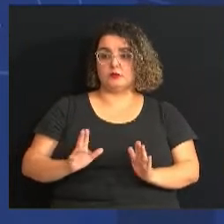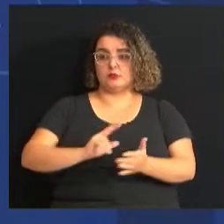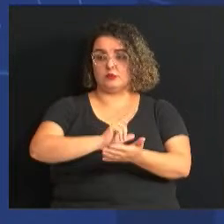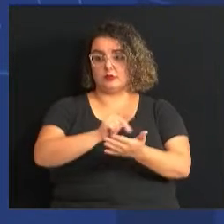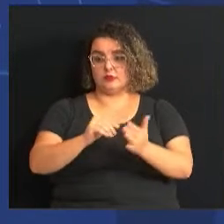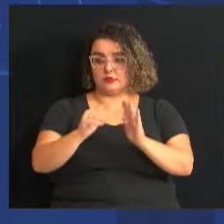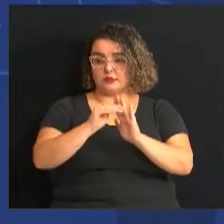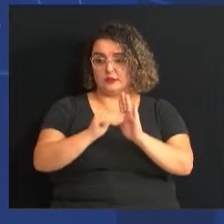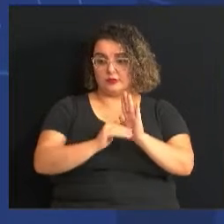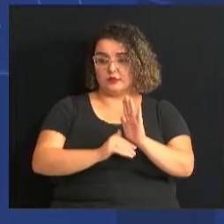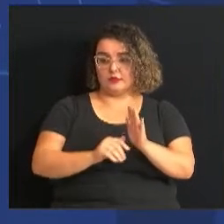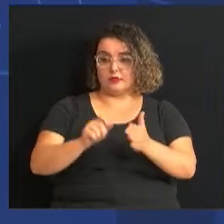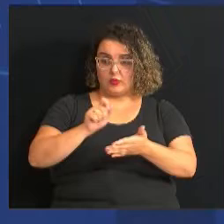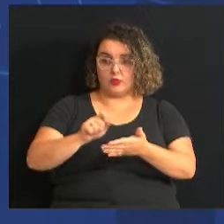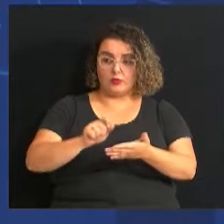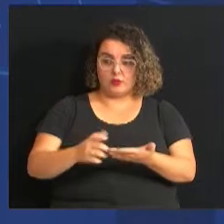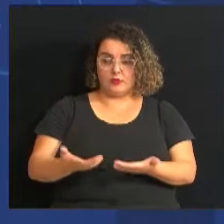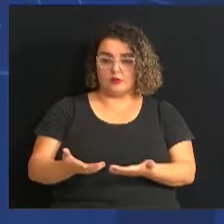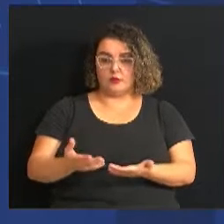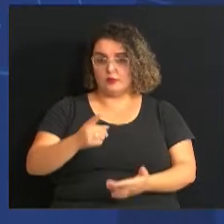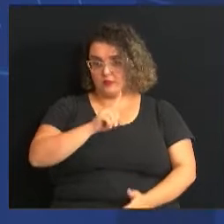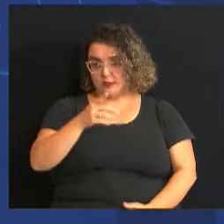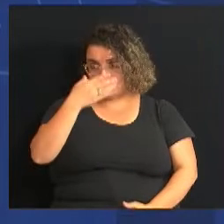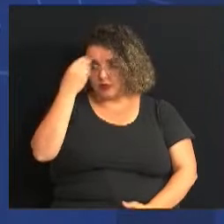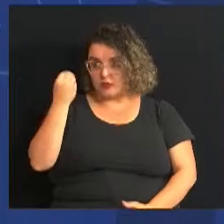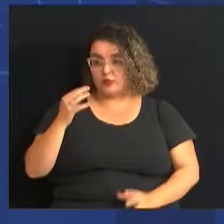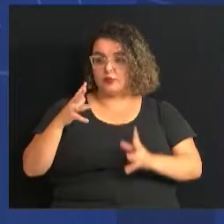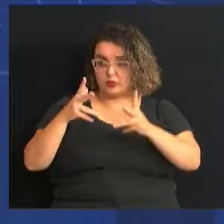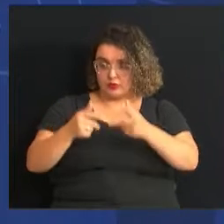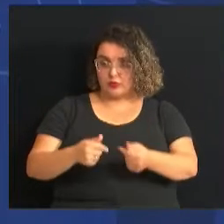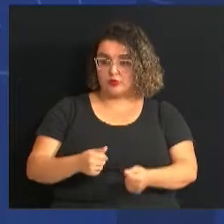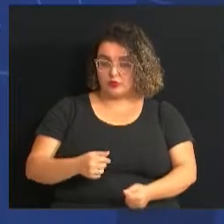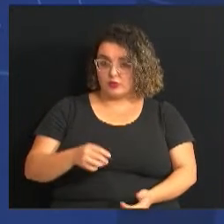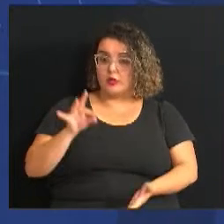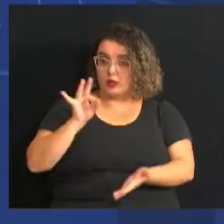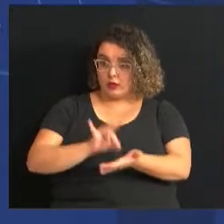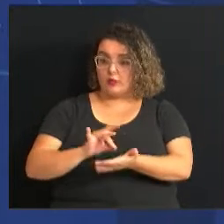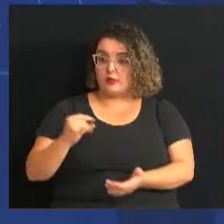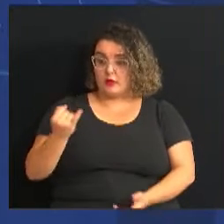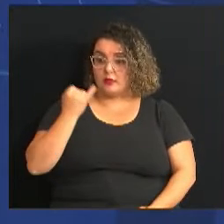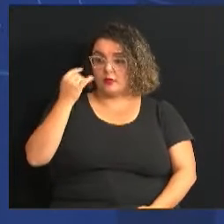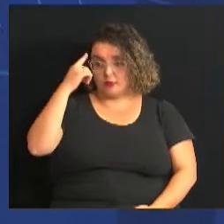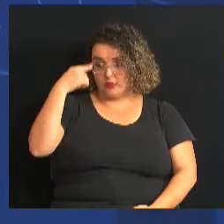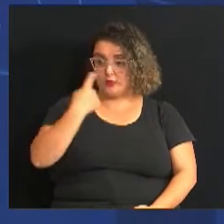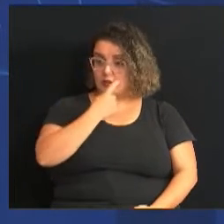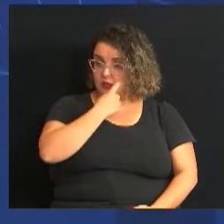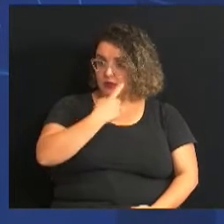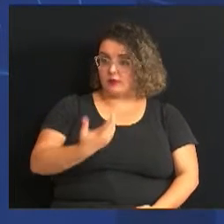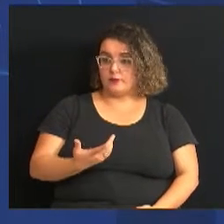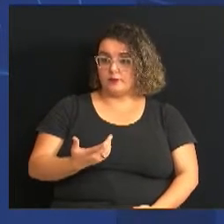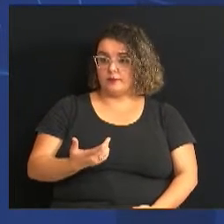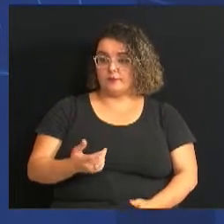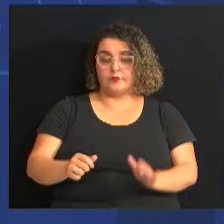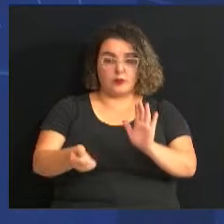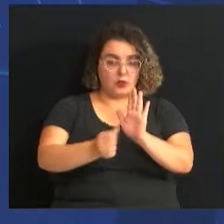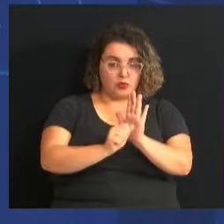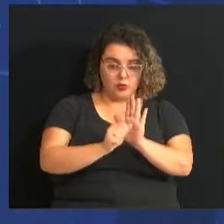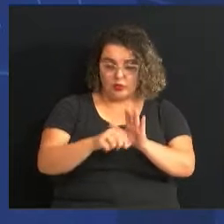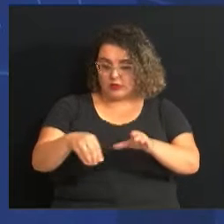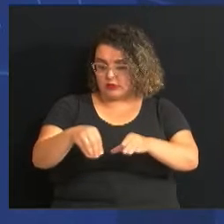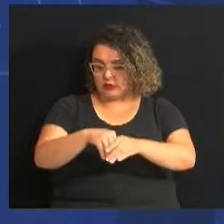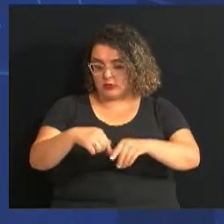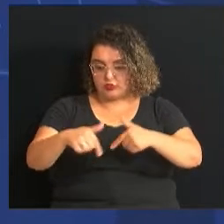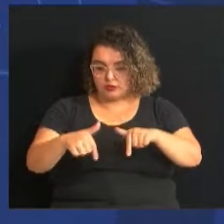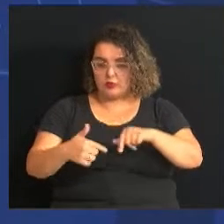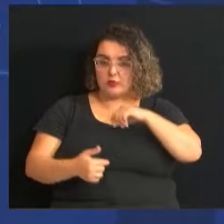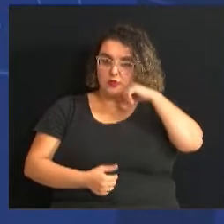anotei alguns aqui, para não esquecer, porque todos foram realmente muito importantes, Mina. Drogas no trabalho, nós